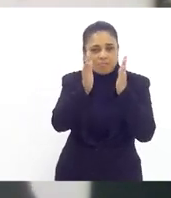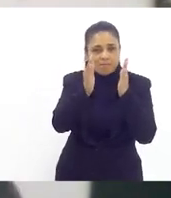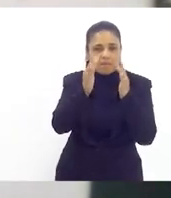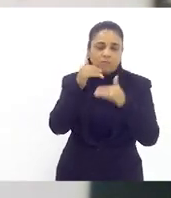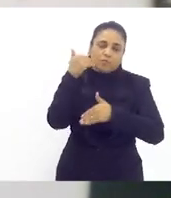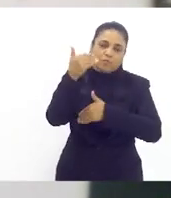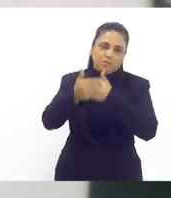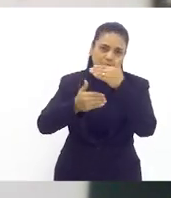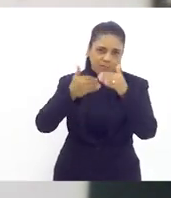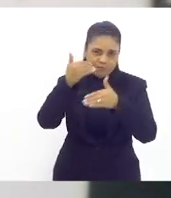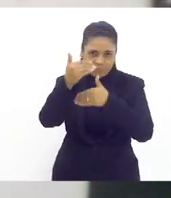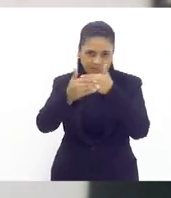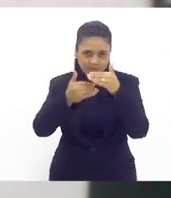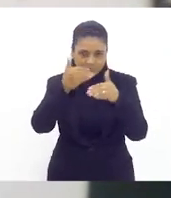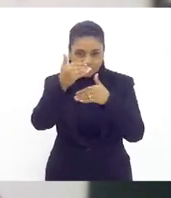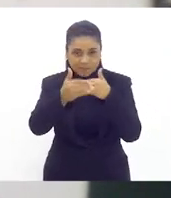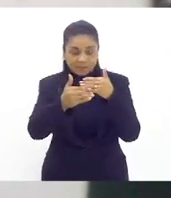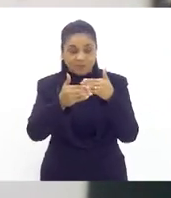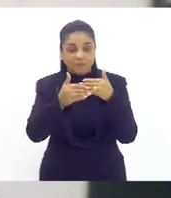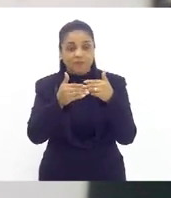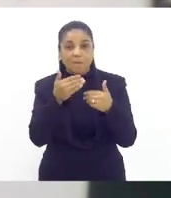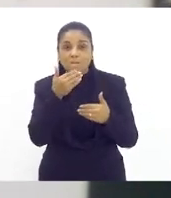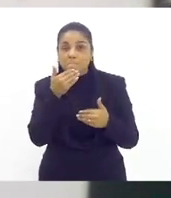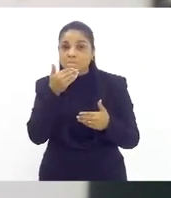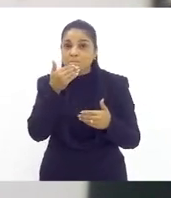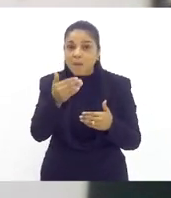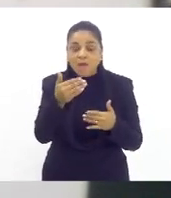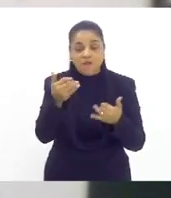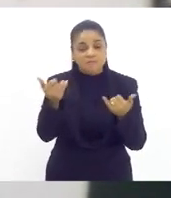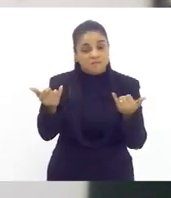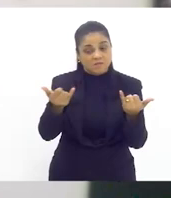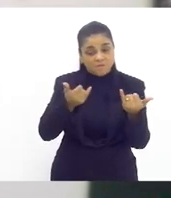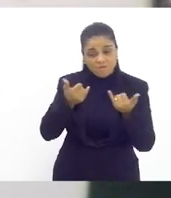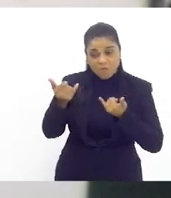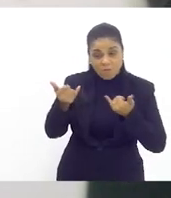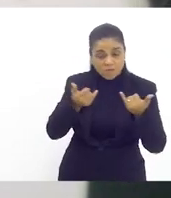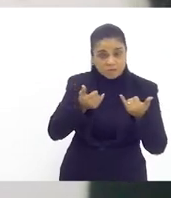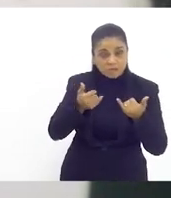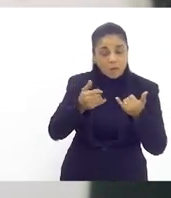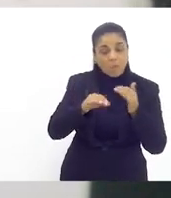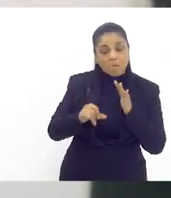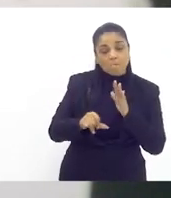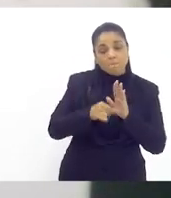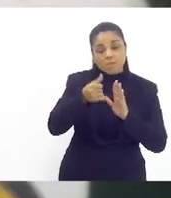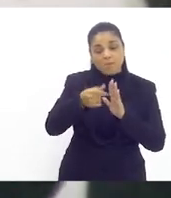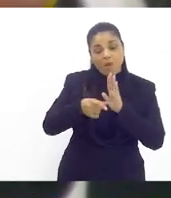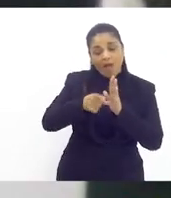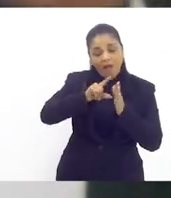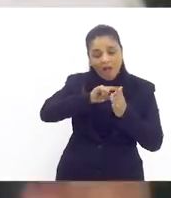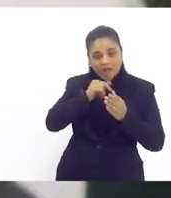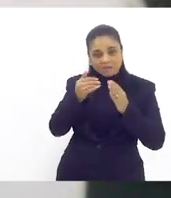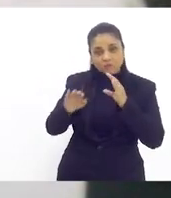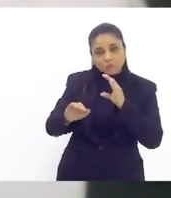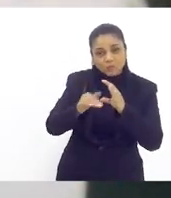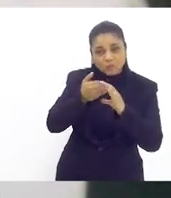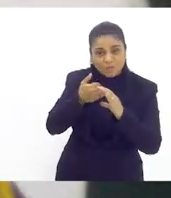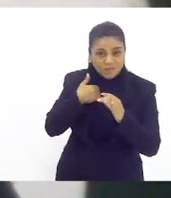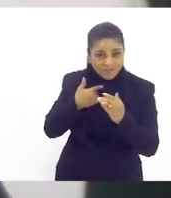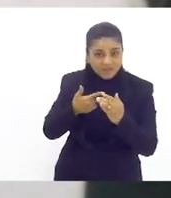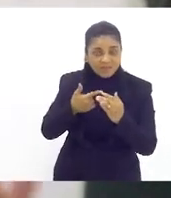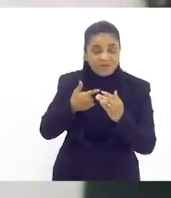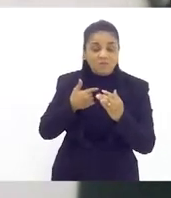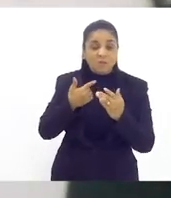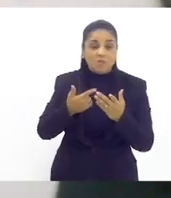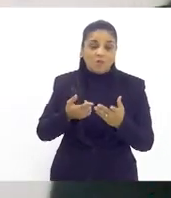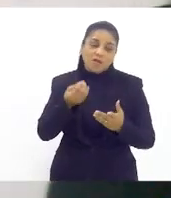então a gente pede que se informe um pouco antes de mandar os e-mails porque gera uma demanda mais para gente e a gente